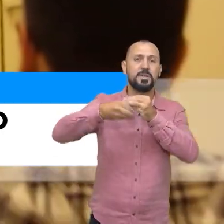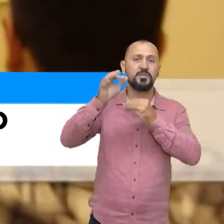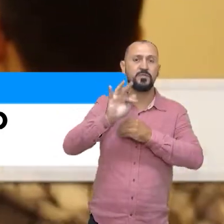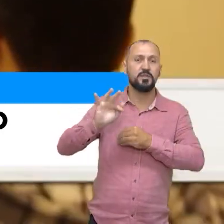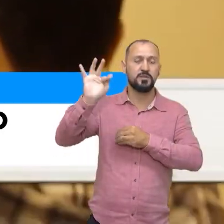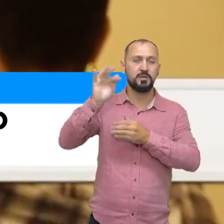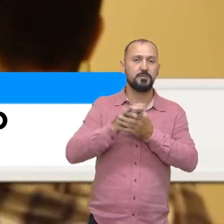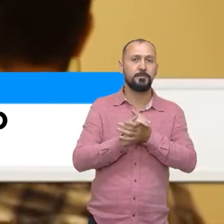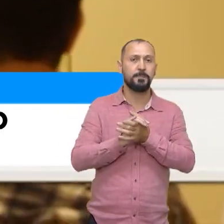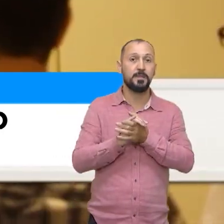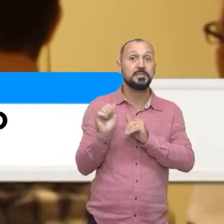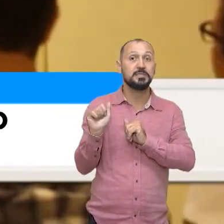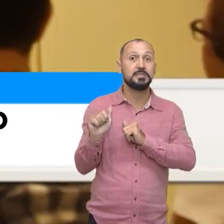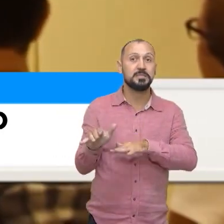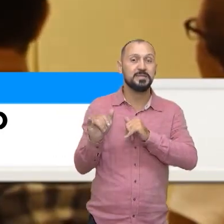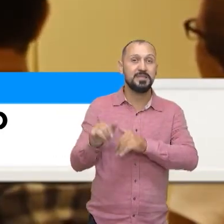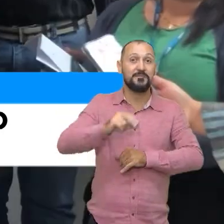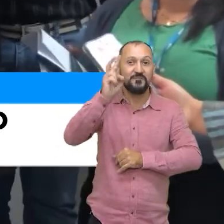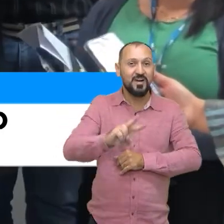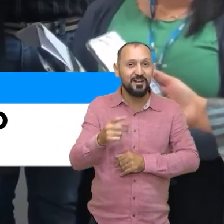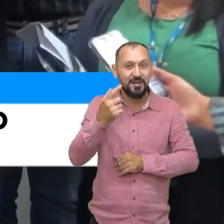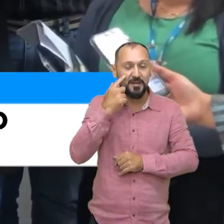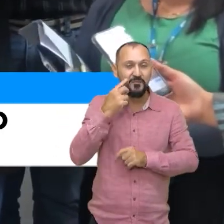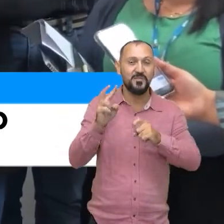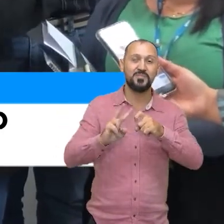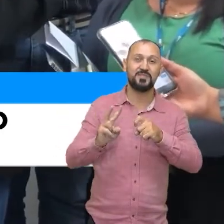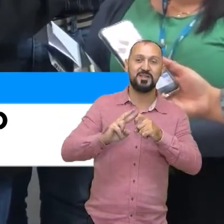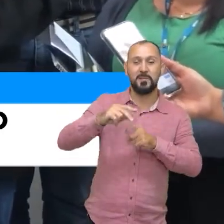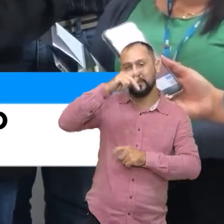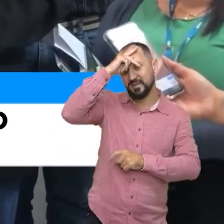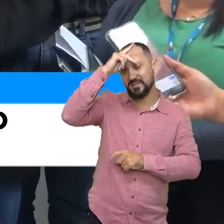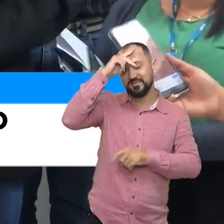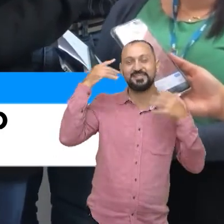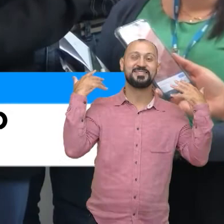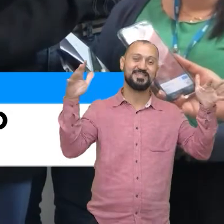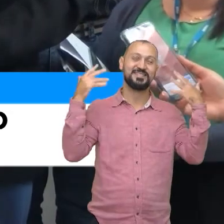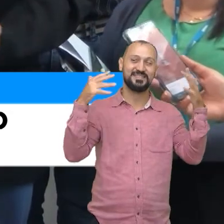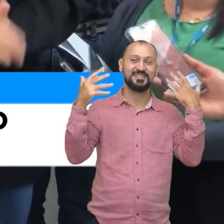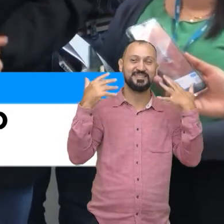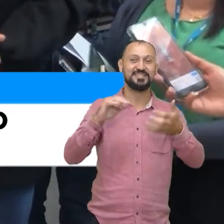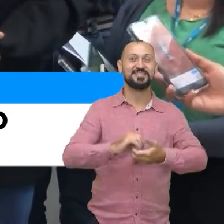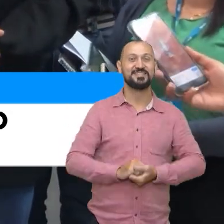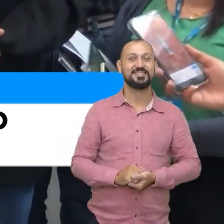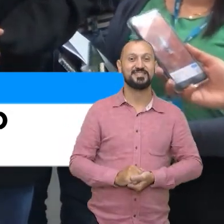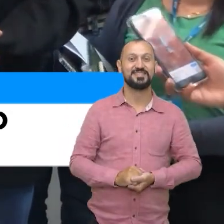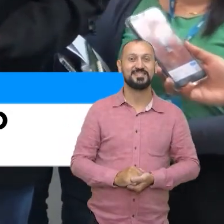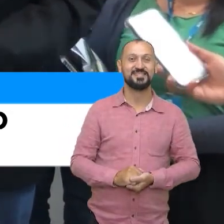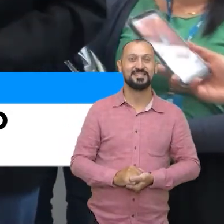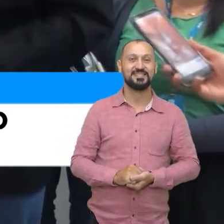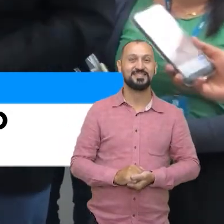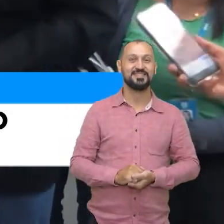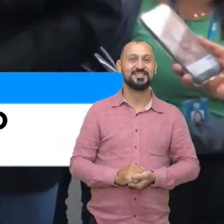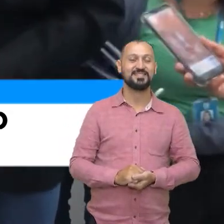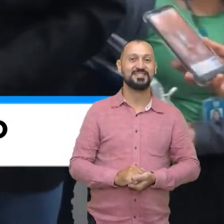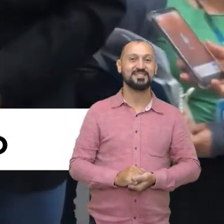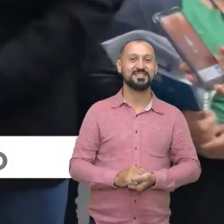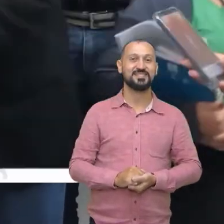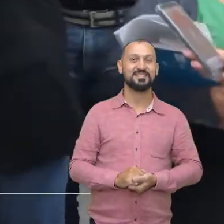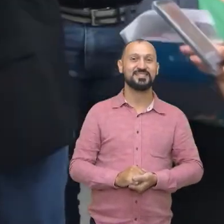que é resultado de emenda federal. Vestibular setembro, Veterinária Paranaíba. Uhul!